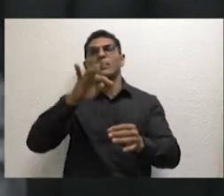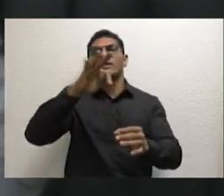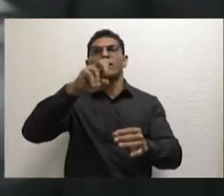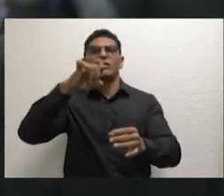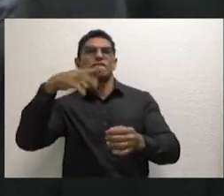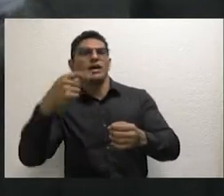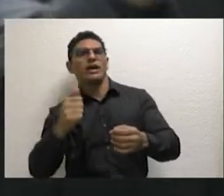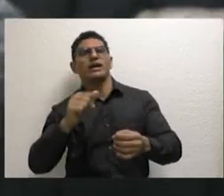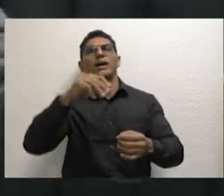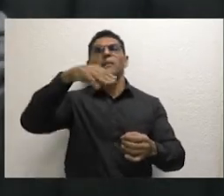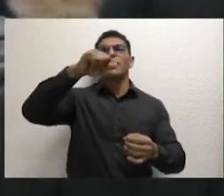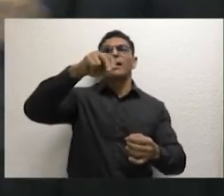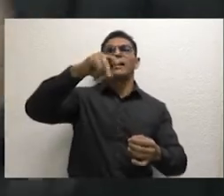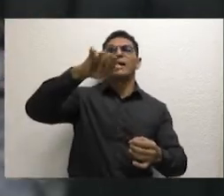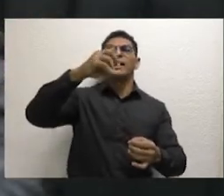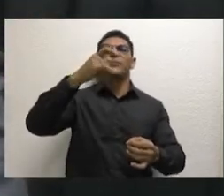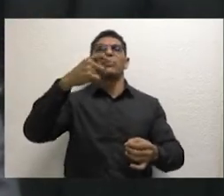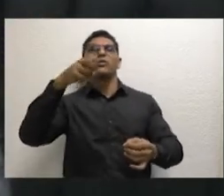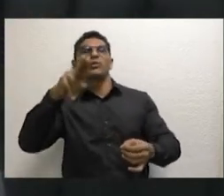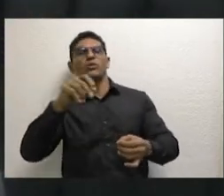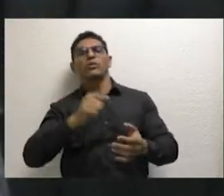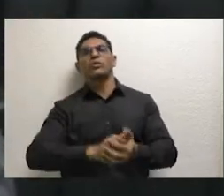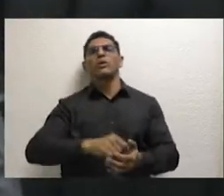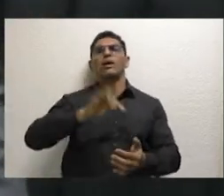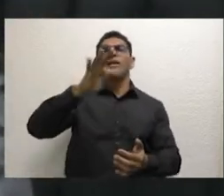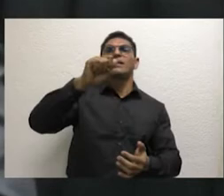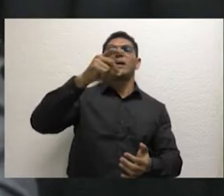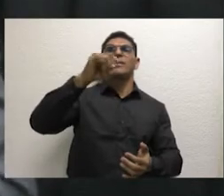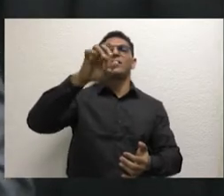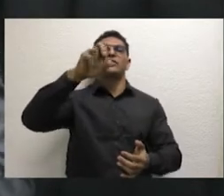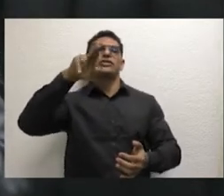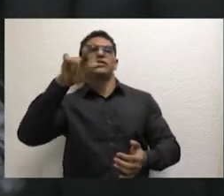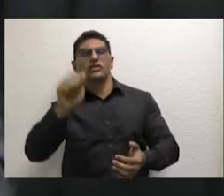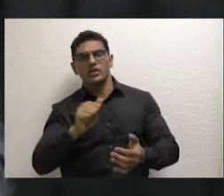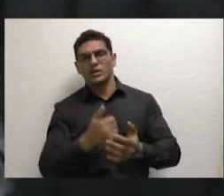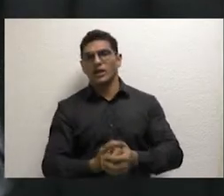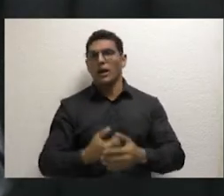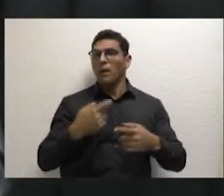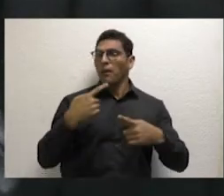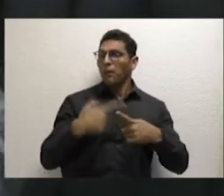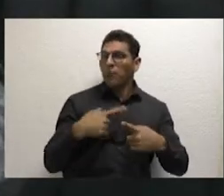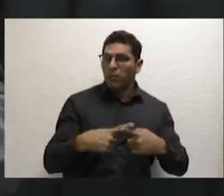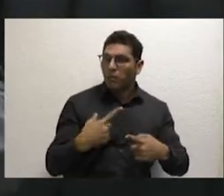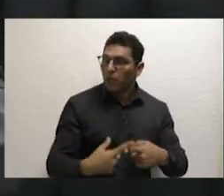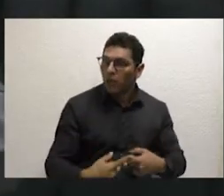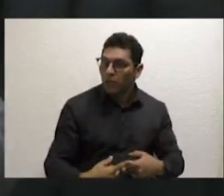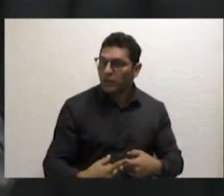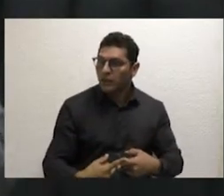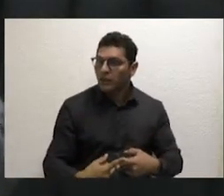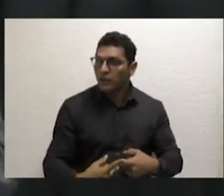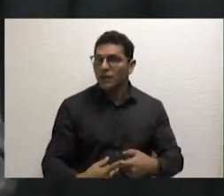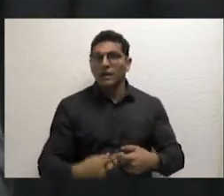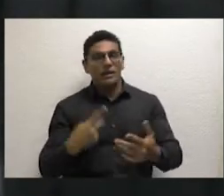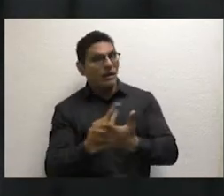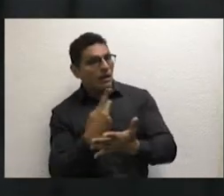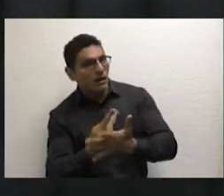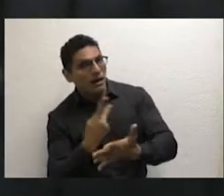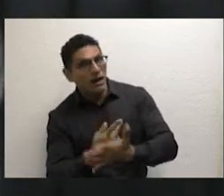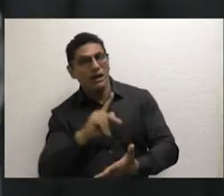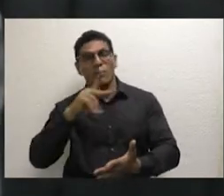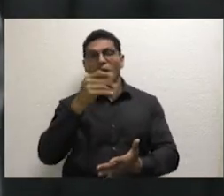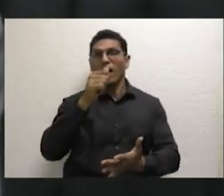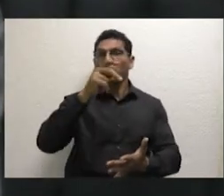Manacapuru Tabatinga municípios longíquos aqui porque da forma como está a pivida está